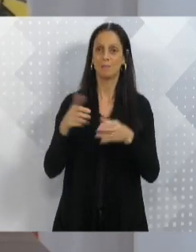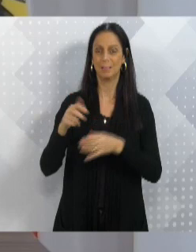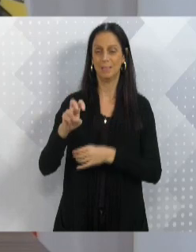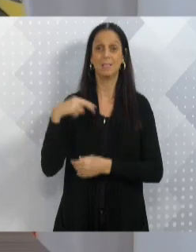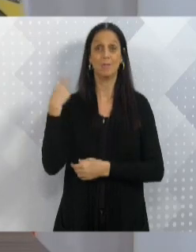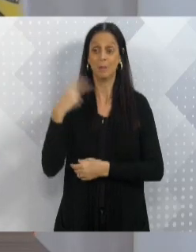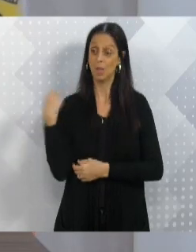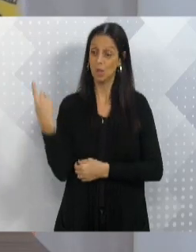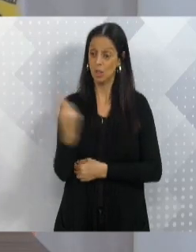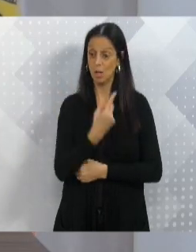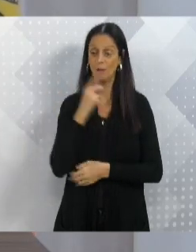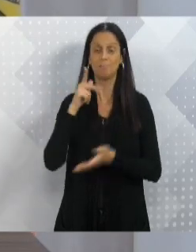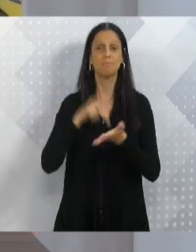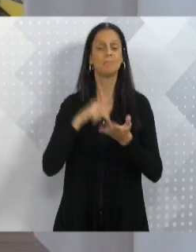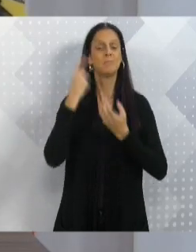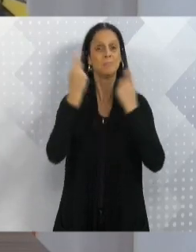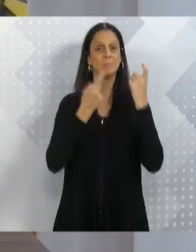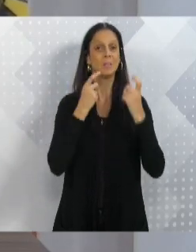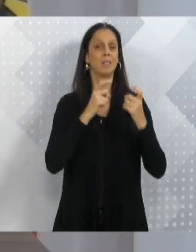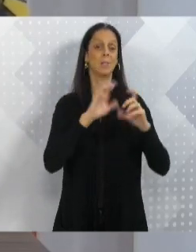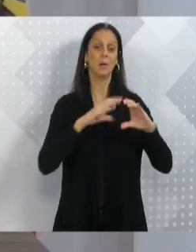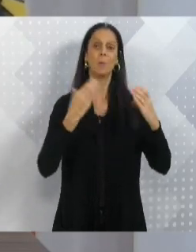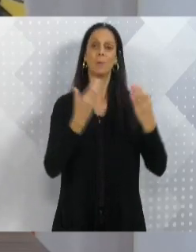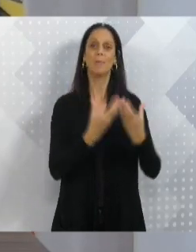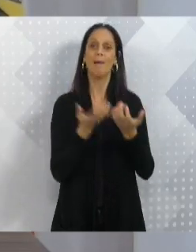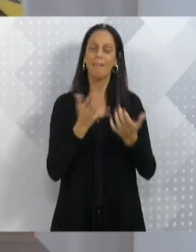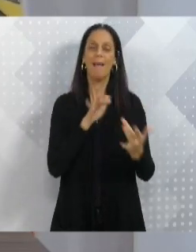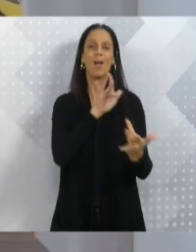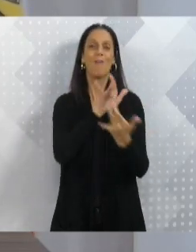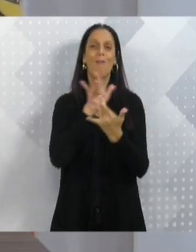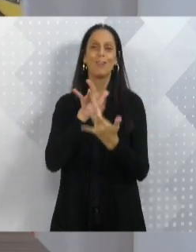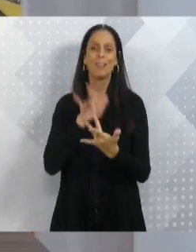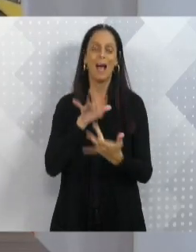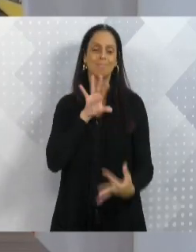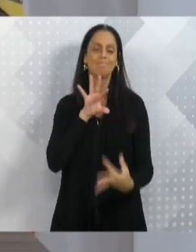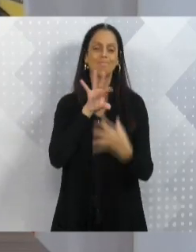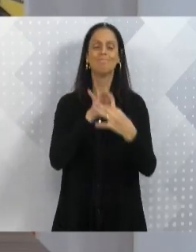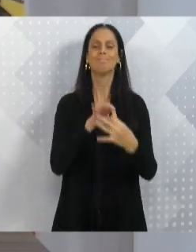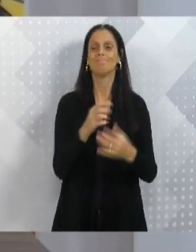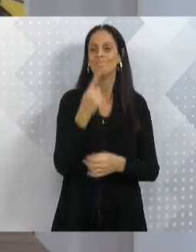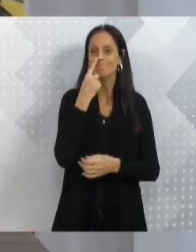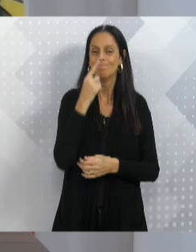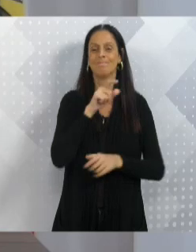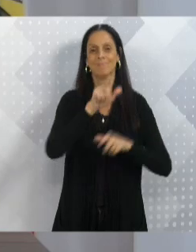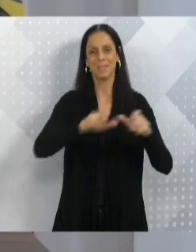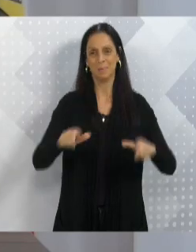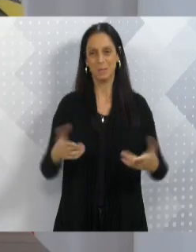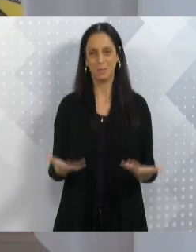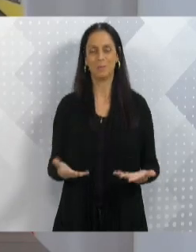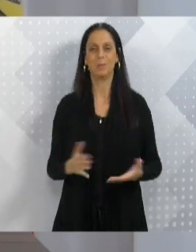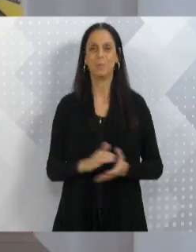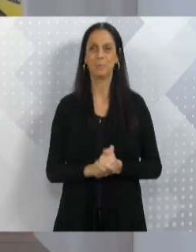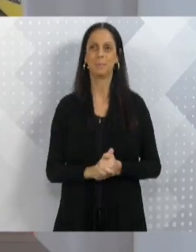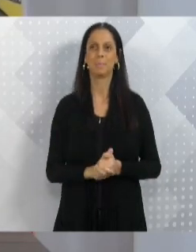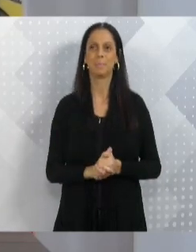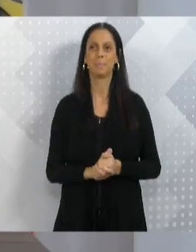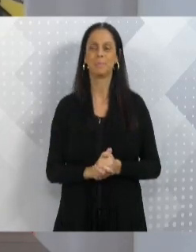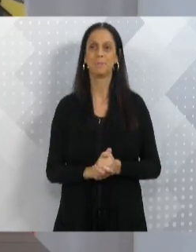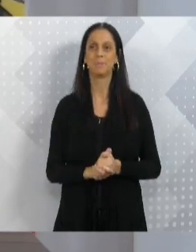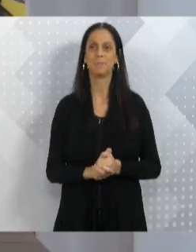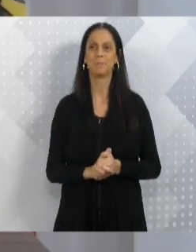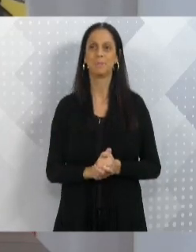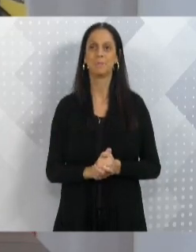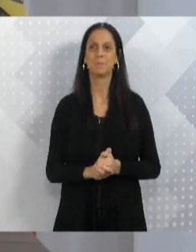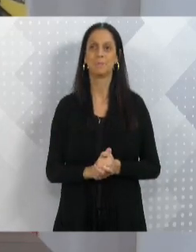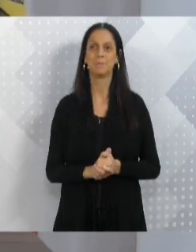são preocupados, de fato, com a proximidade do público. Não tem, como dizem no